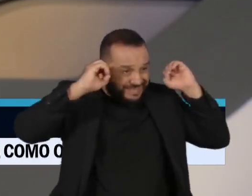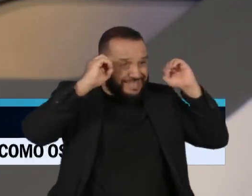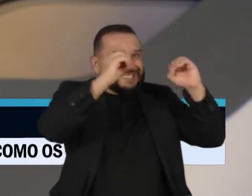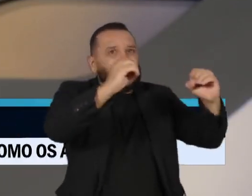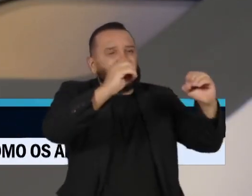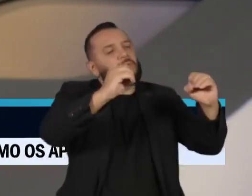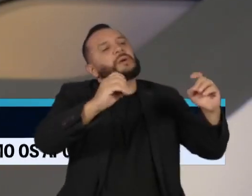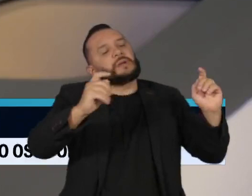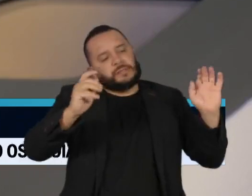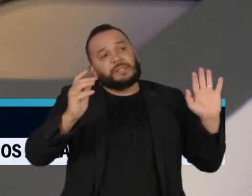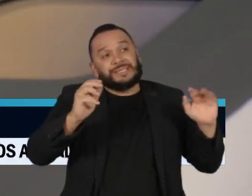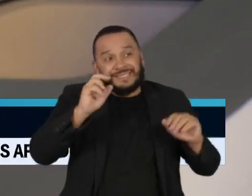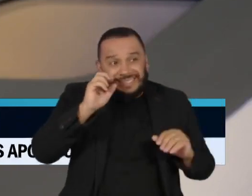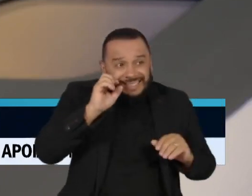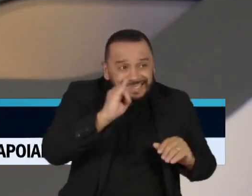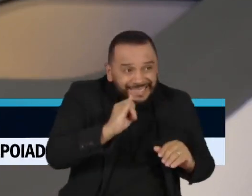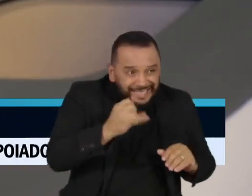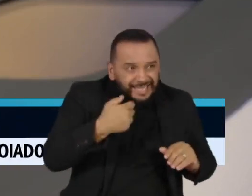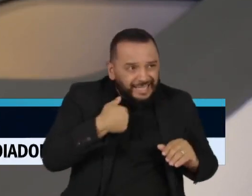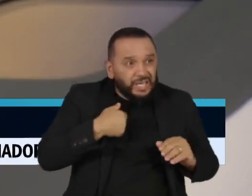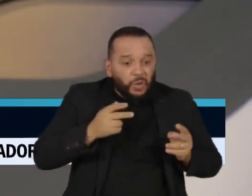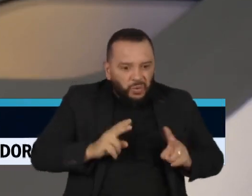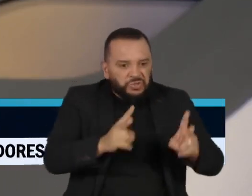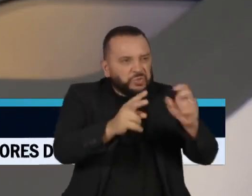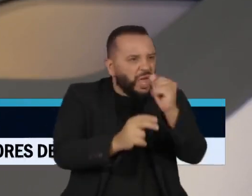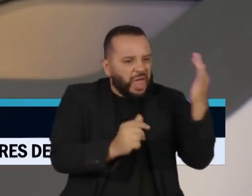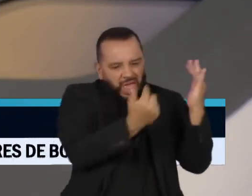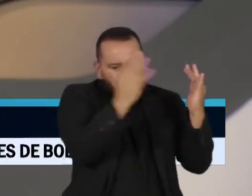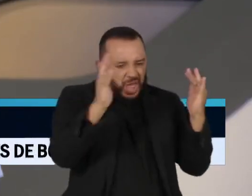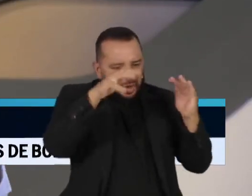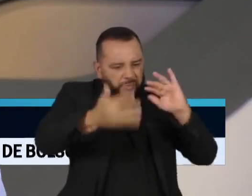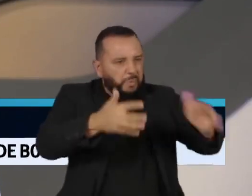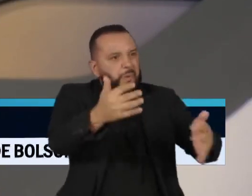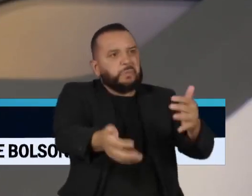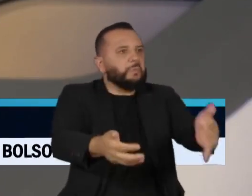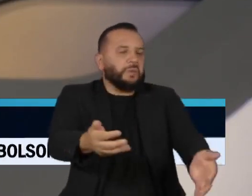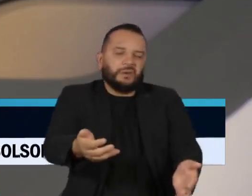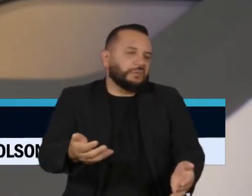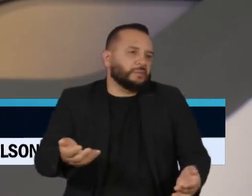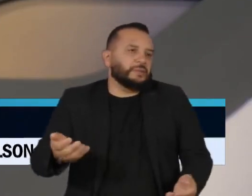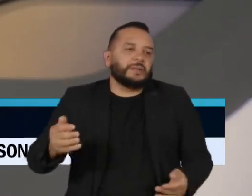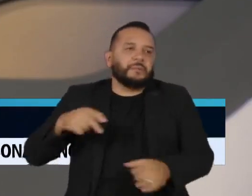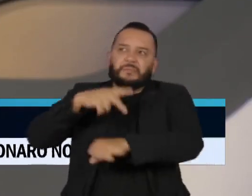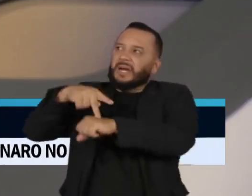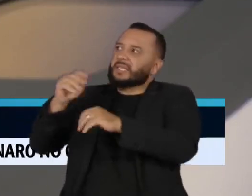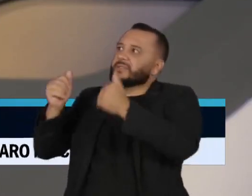conseguir responder a essa demanda que existe no mundo que é uma demanda por descarbonização